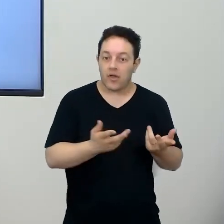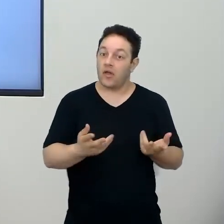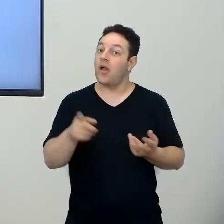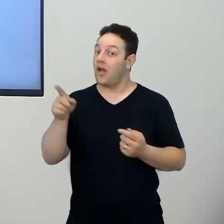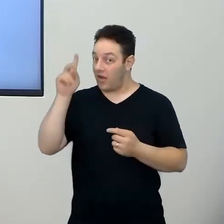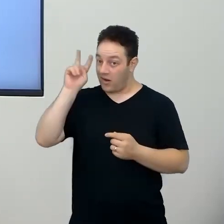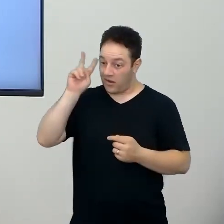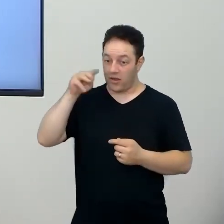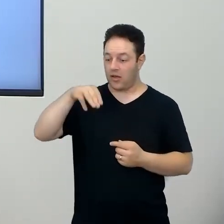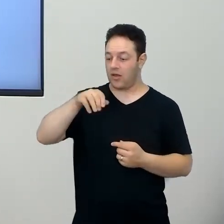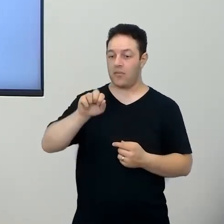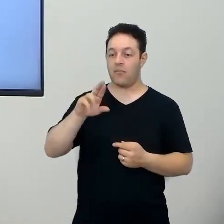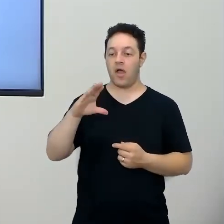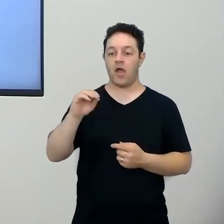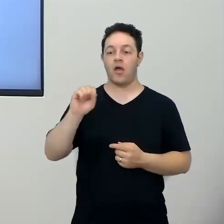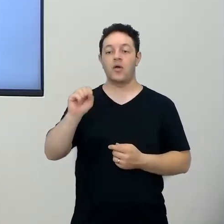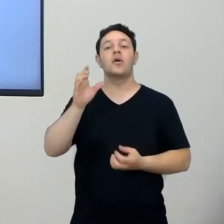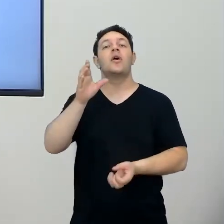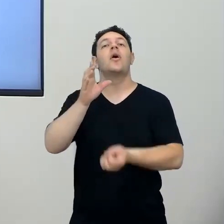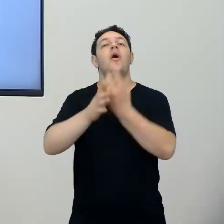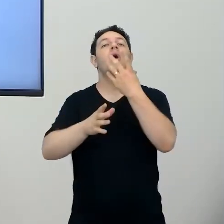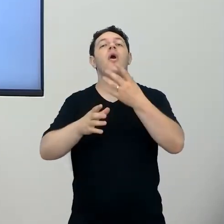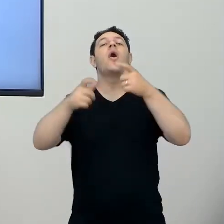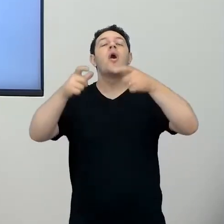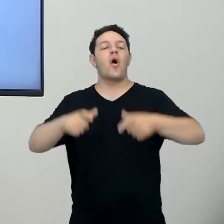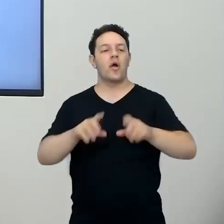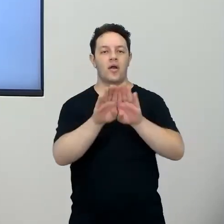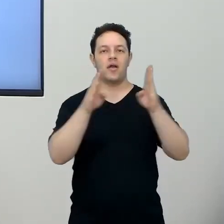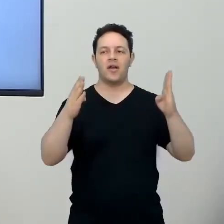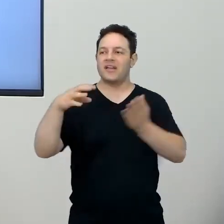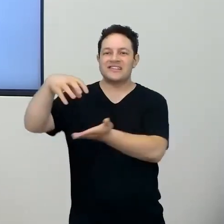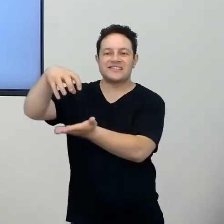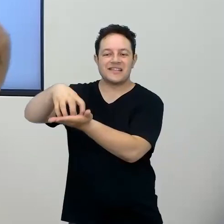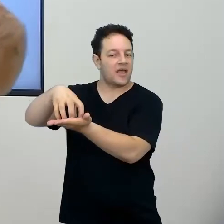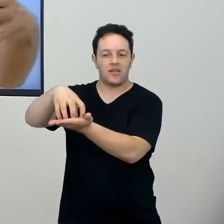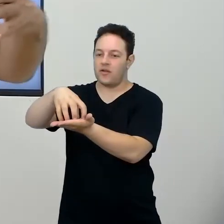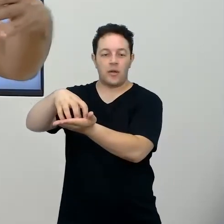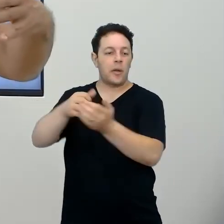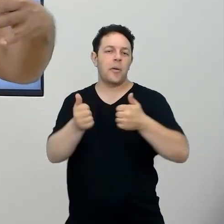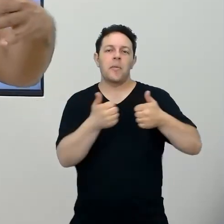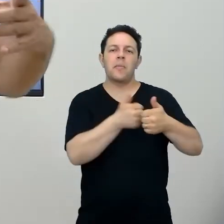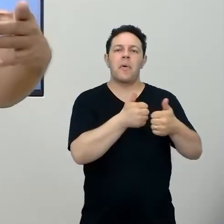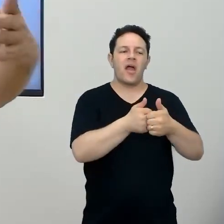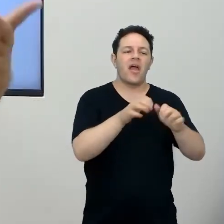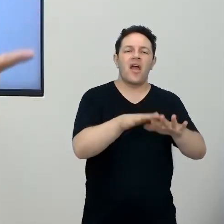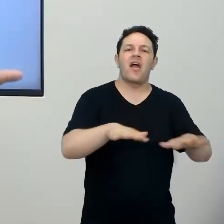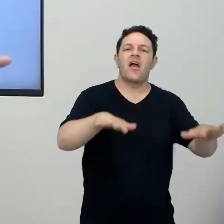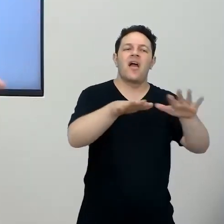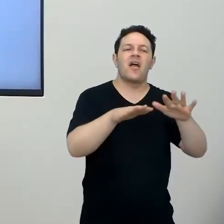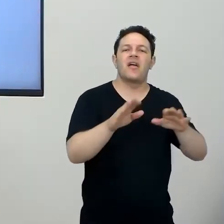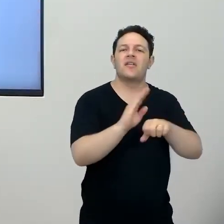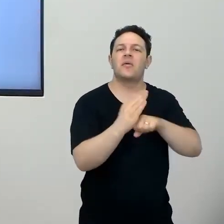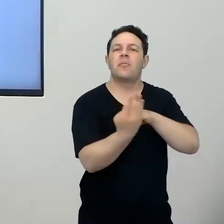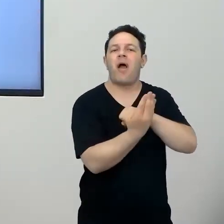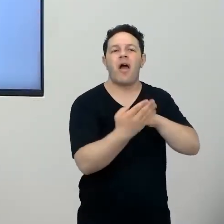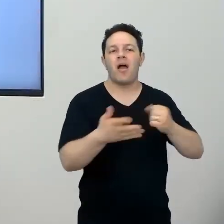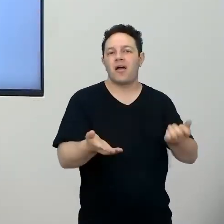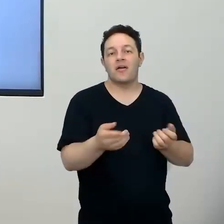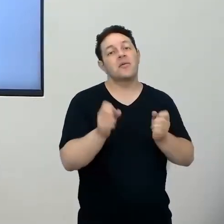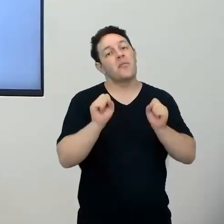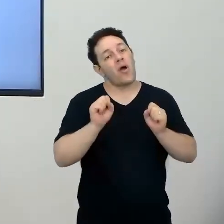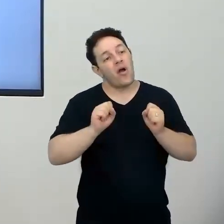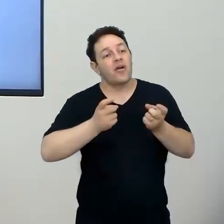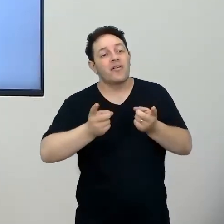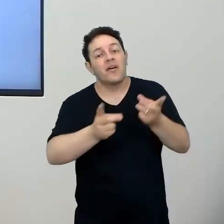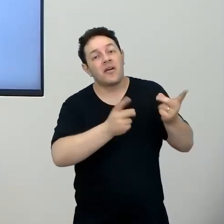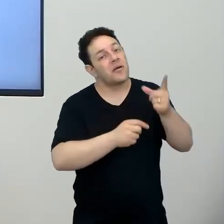que ele montou a empresa dele longe do centro. Então, se ele está longe do centro, ele está mais próximo da periferia ali, talvez ele pudesse vender um produto